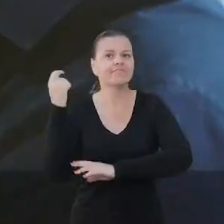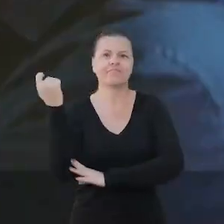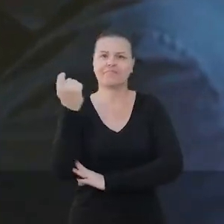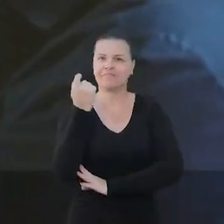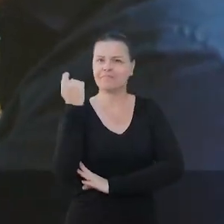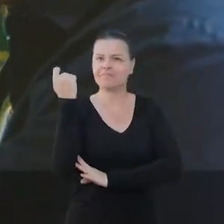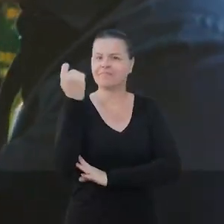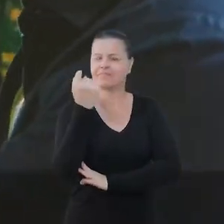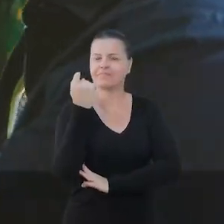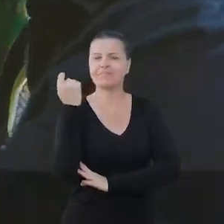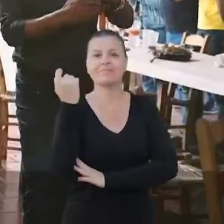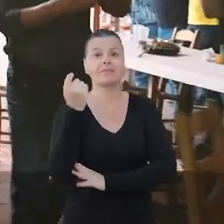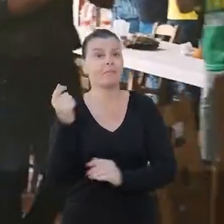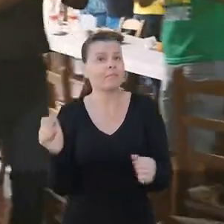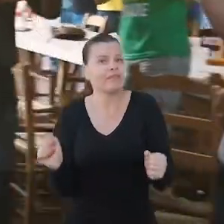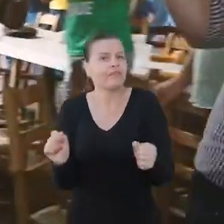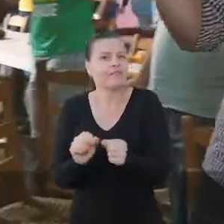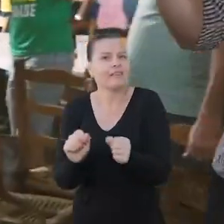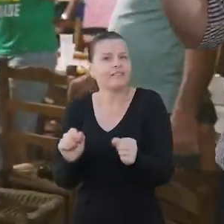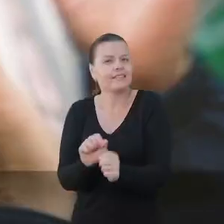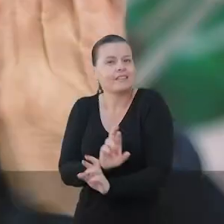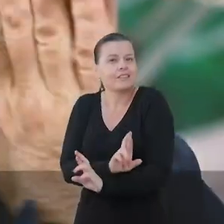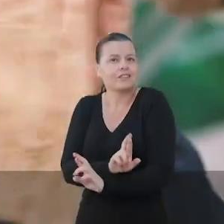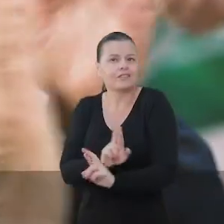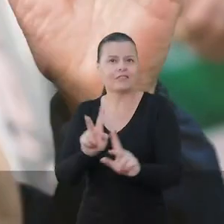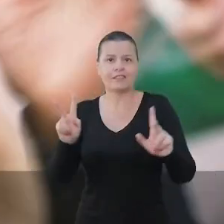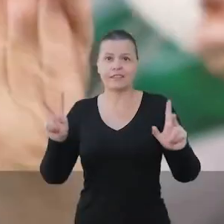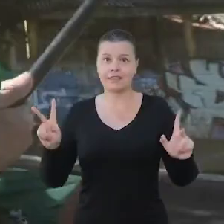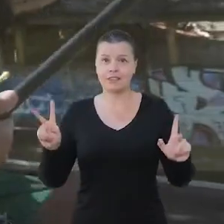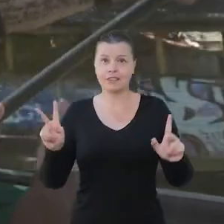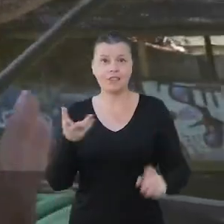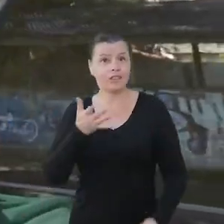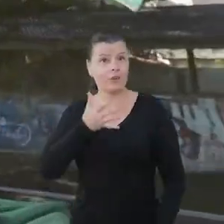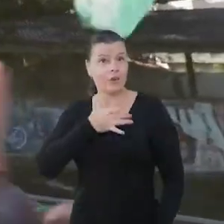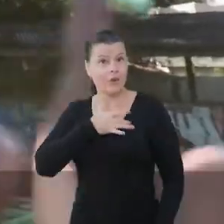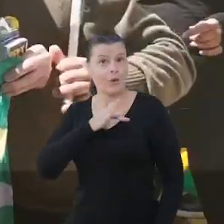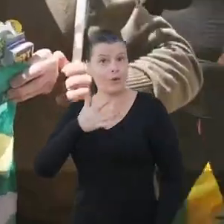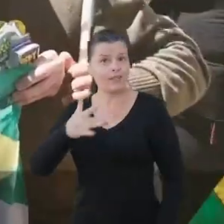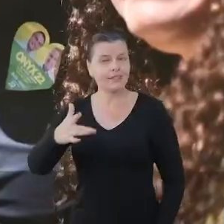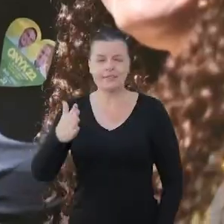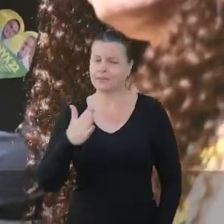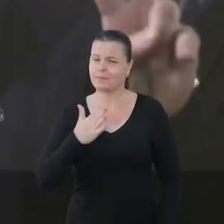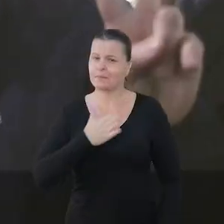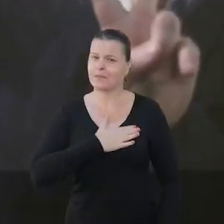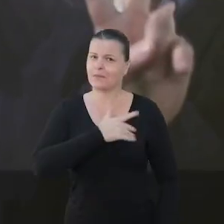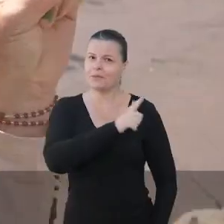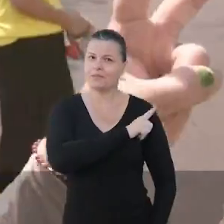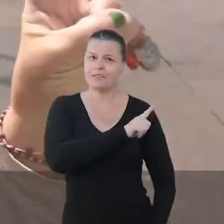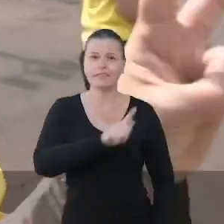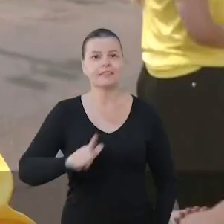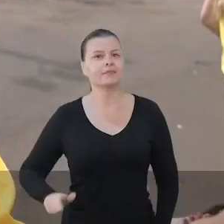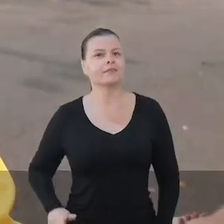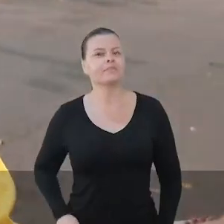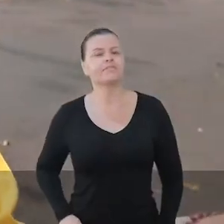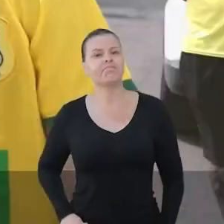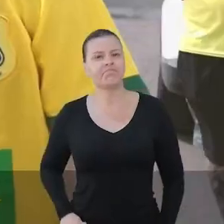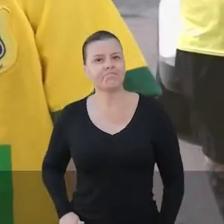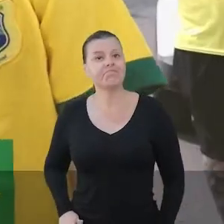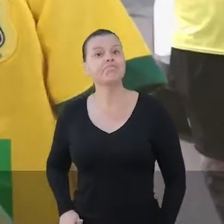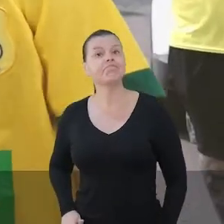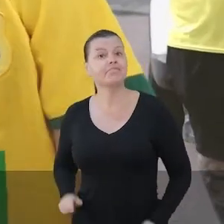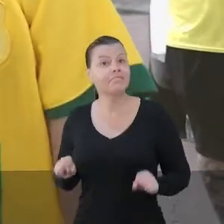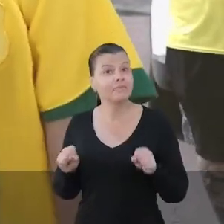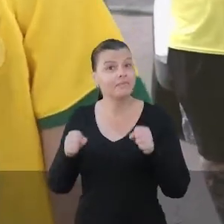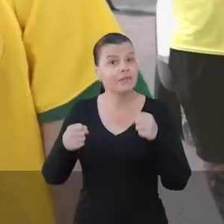Rio Grande, pra fazer diferente. Onix, meu governador. 22,